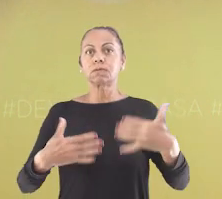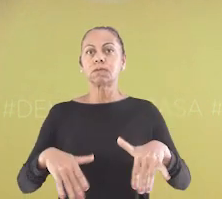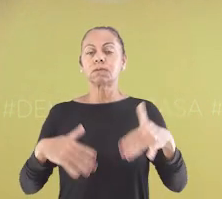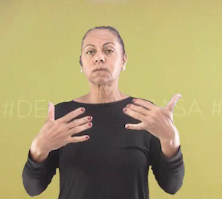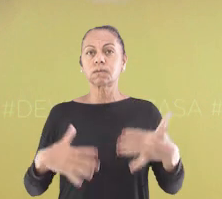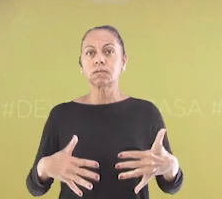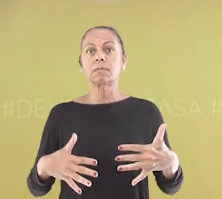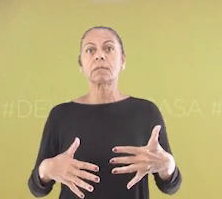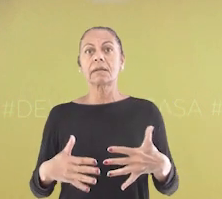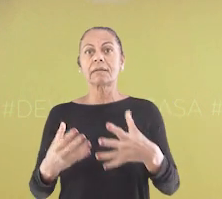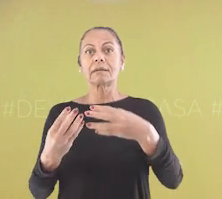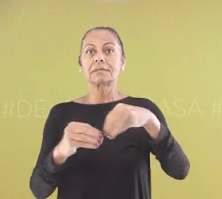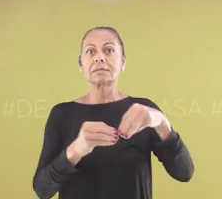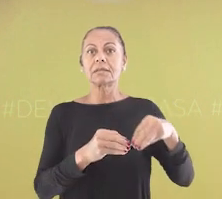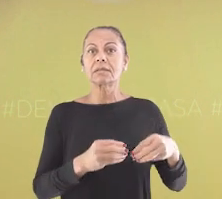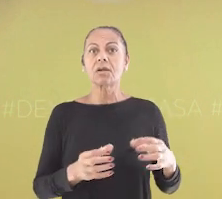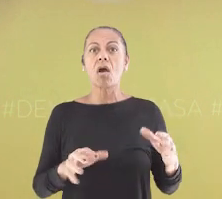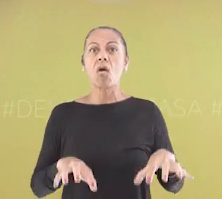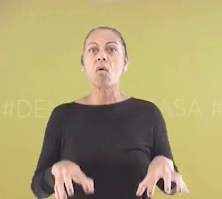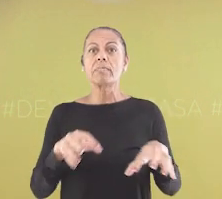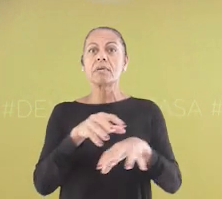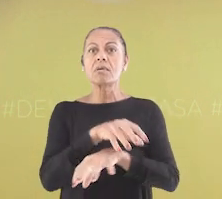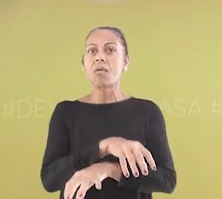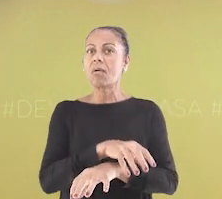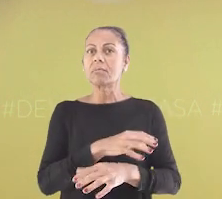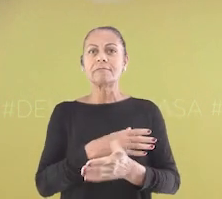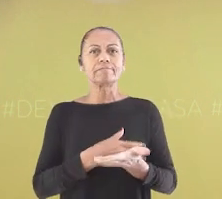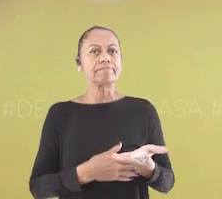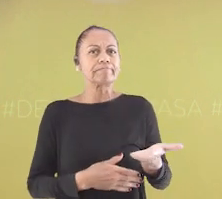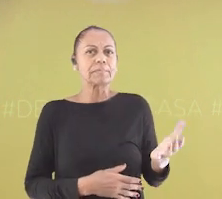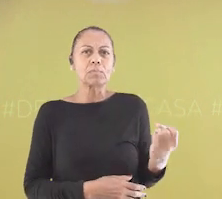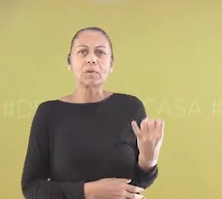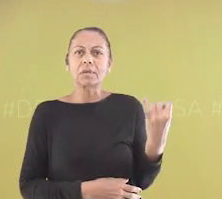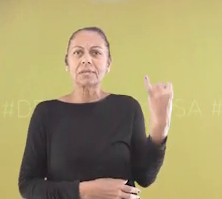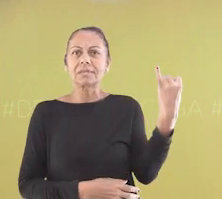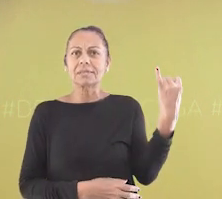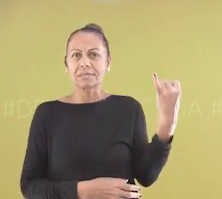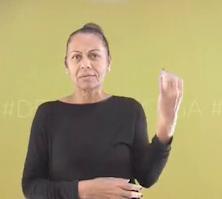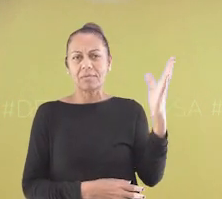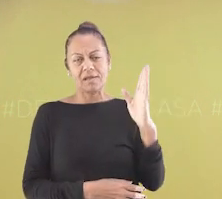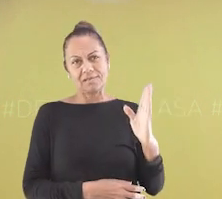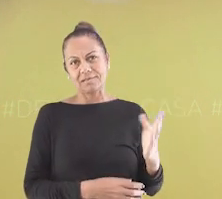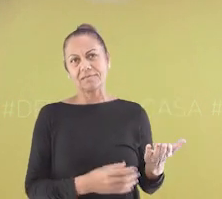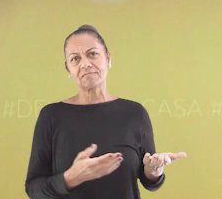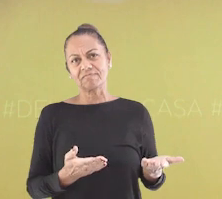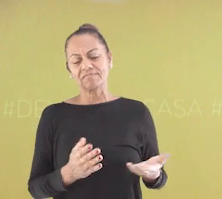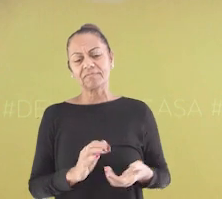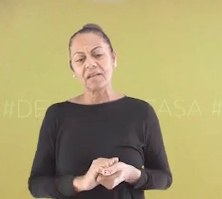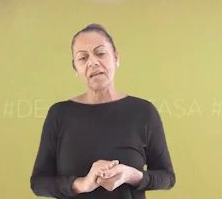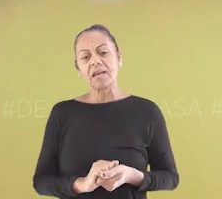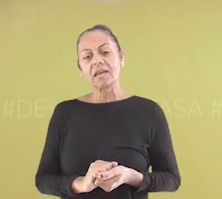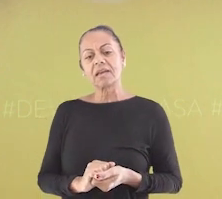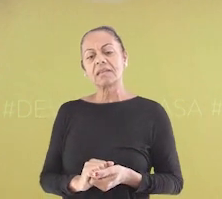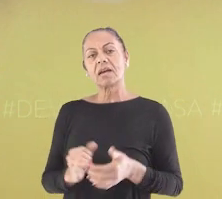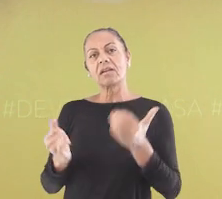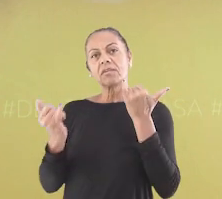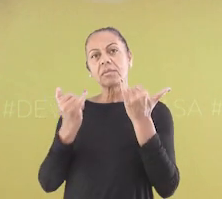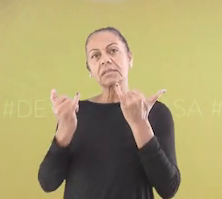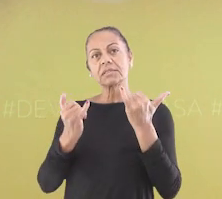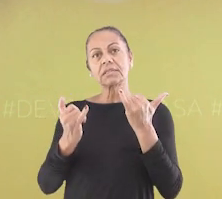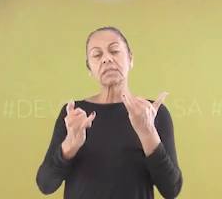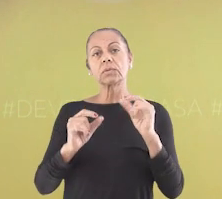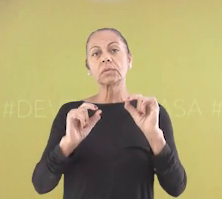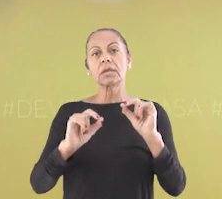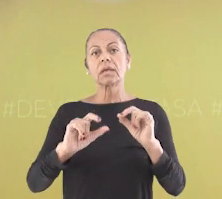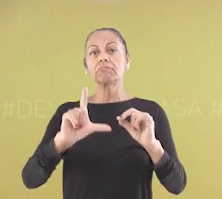O desmatamento e as queimadas que ocorrem na região estão destruindo esse bioma tão importante e precioso para o Brasil e o